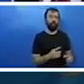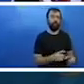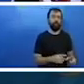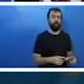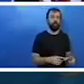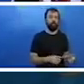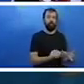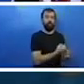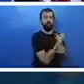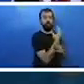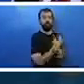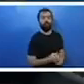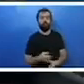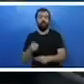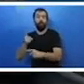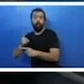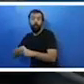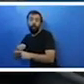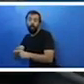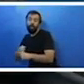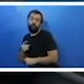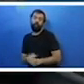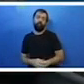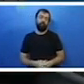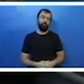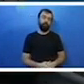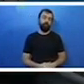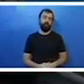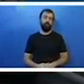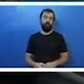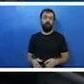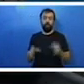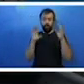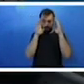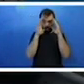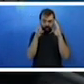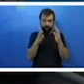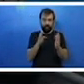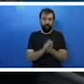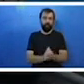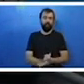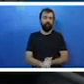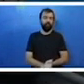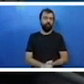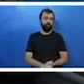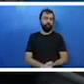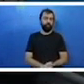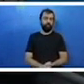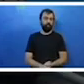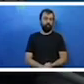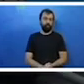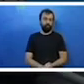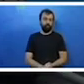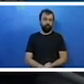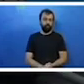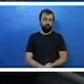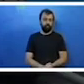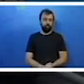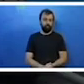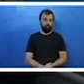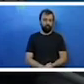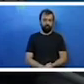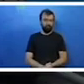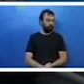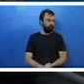Mineira. Presta atenção em mim, porque vocês vão precisar disso na tarefa depois, tá? causa e consequência. Prestem